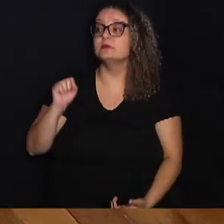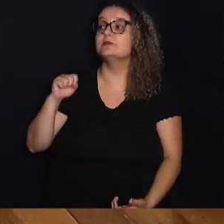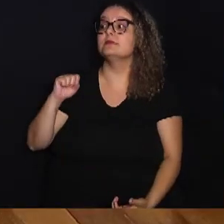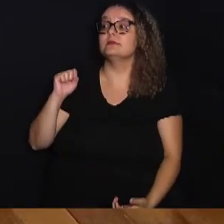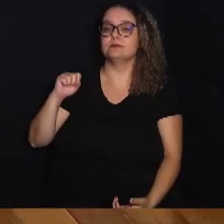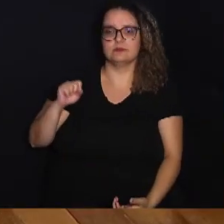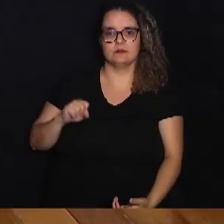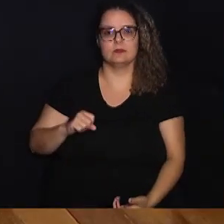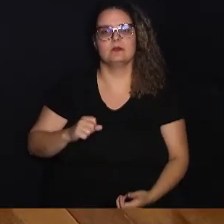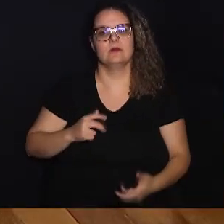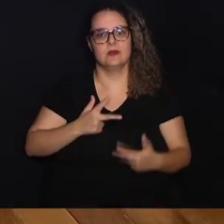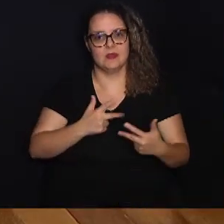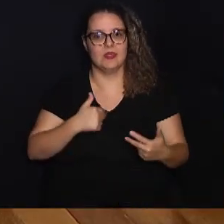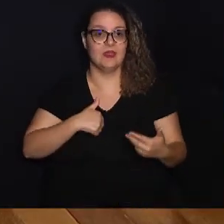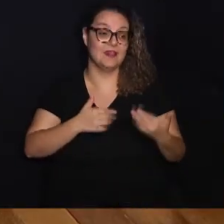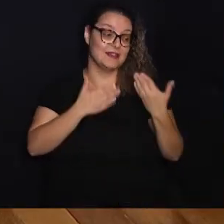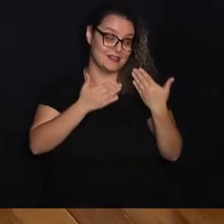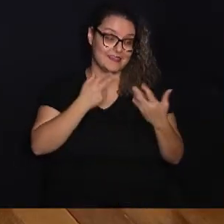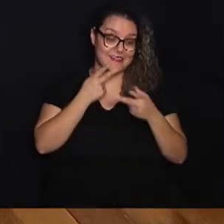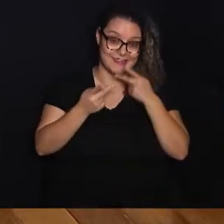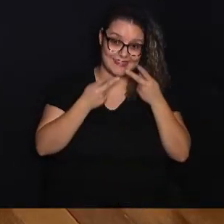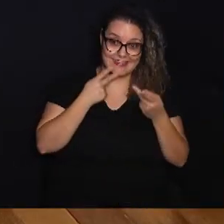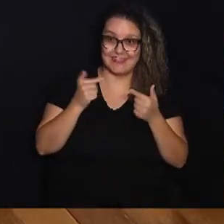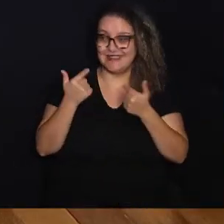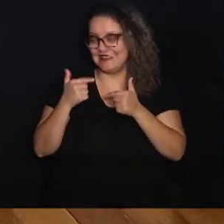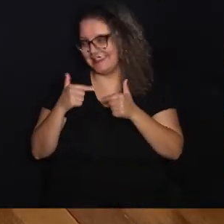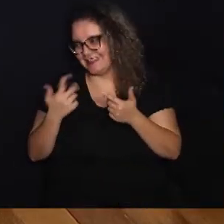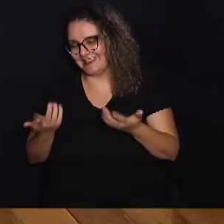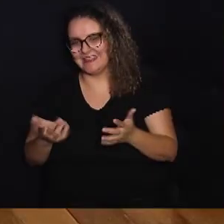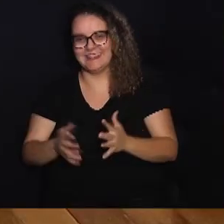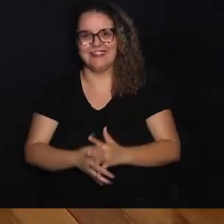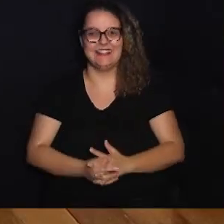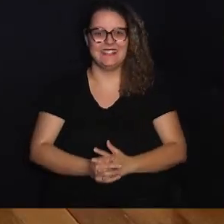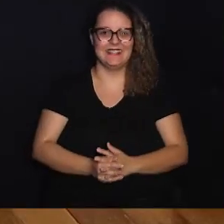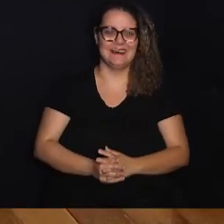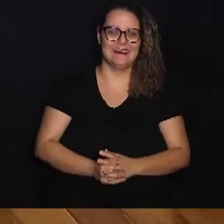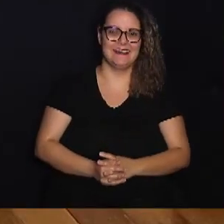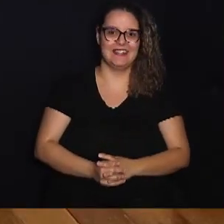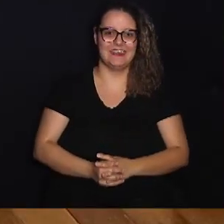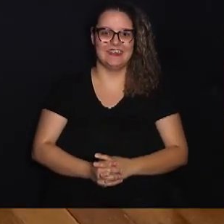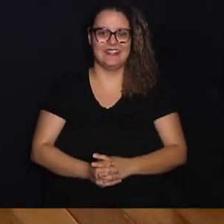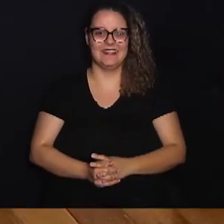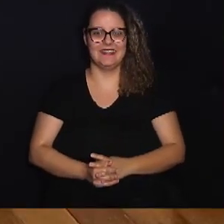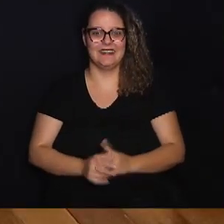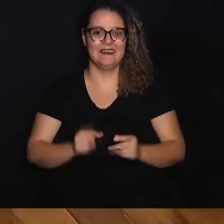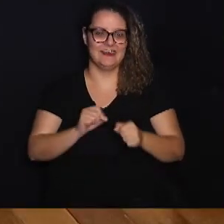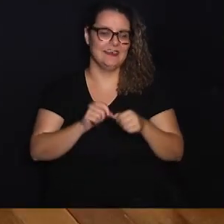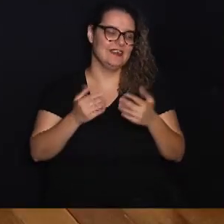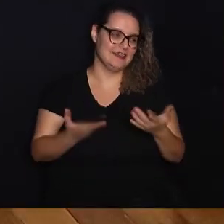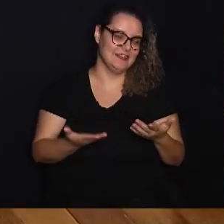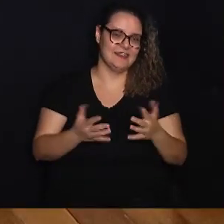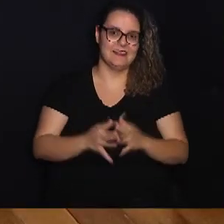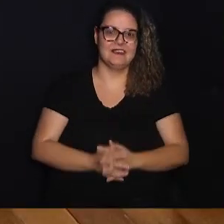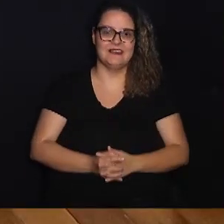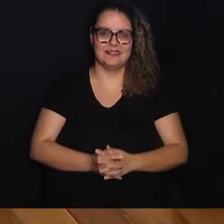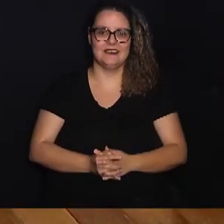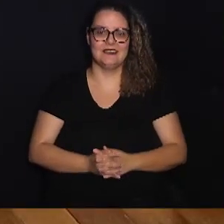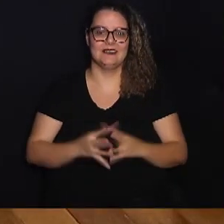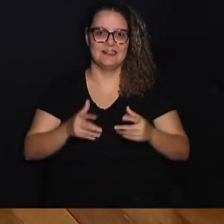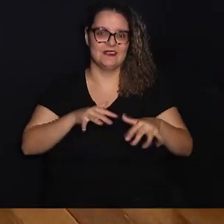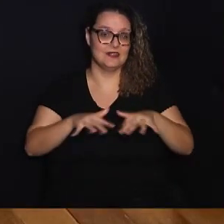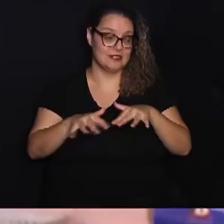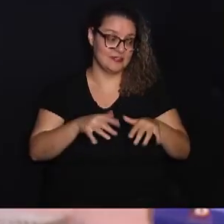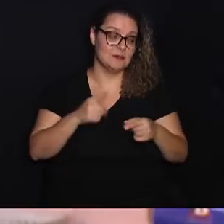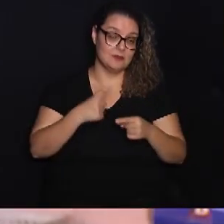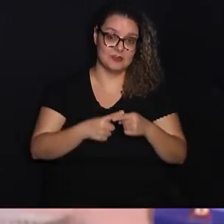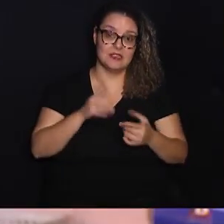coisa assim, é que eu sou suspeita, né? Um fator, né? Que eu fiz aqui, né? Que a gente fez todo esse movimento, porque